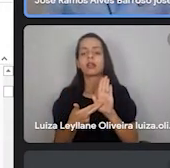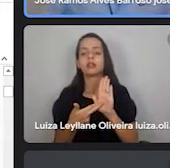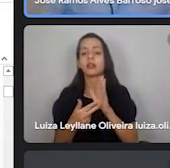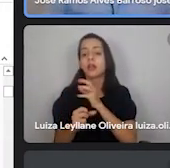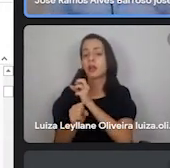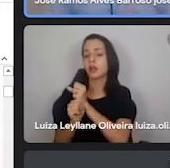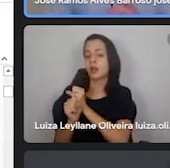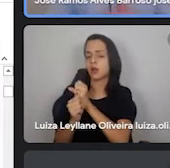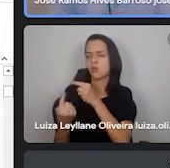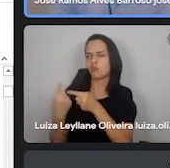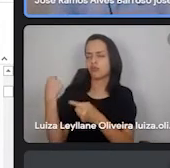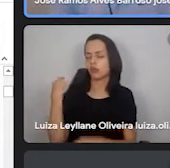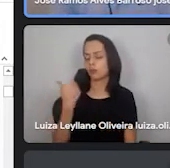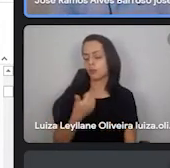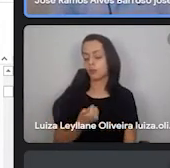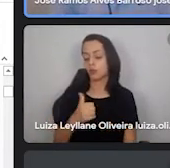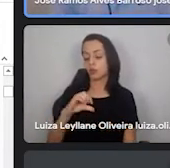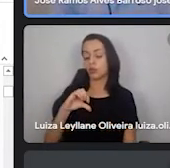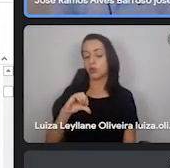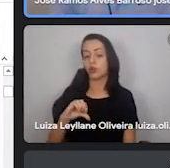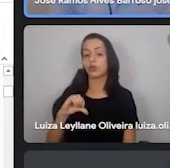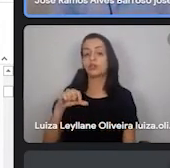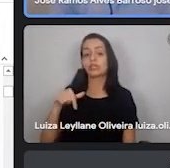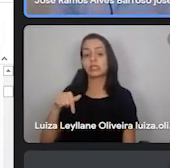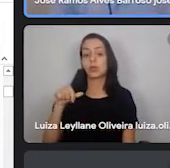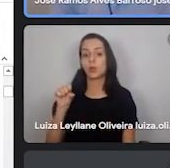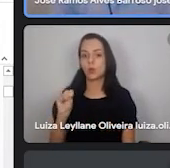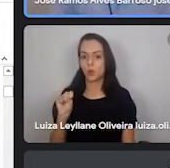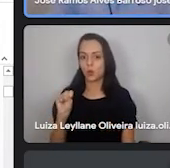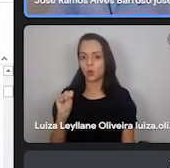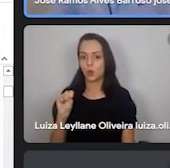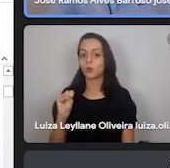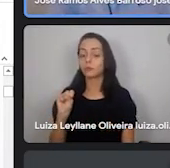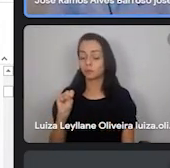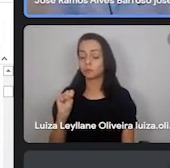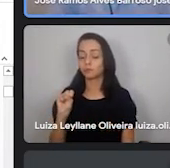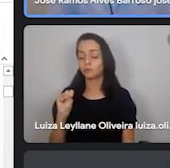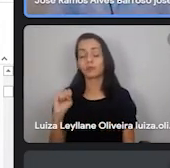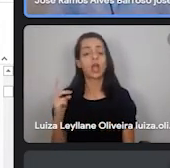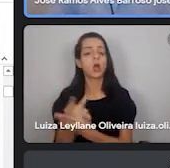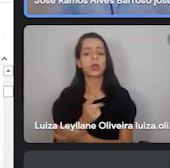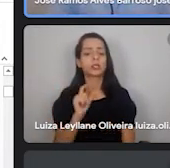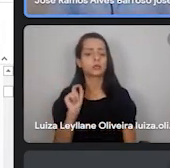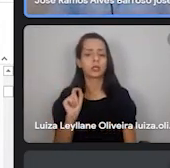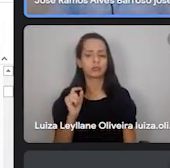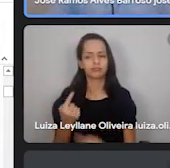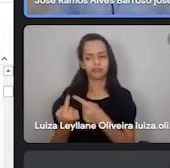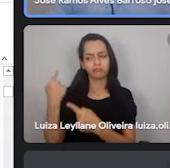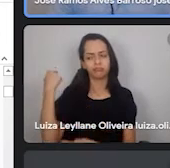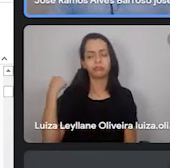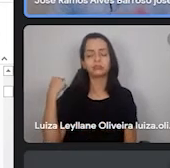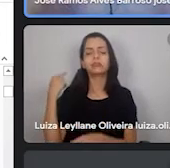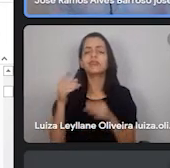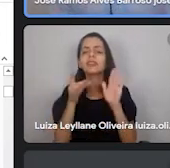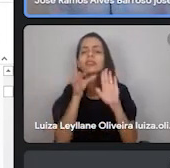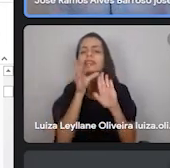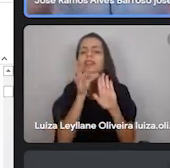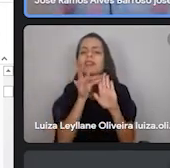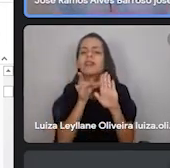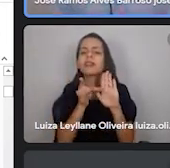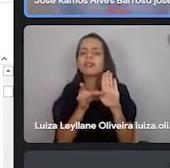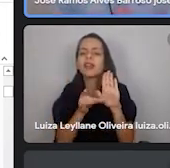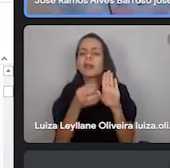de 1978. Mas o que acontecia? Ela não falava